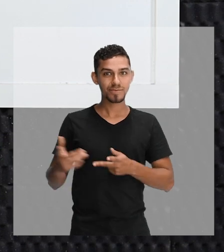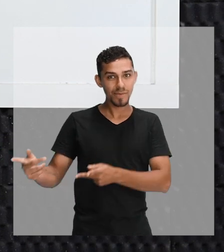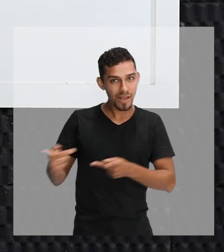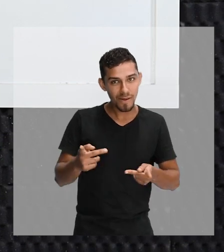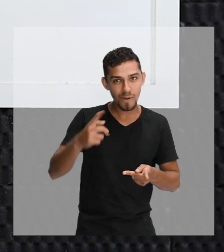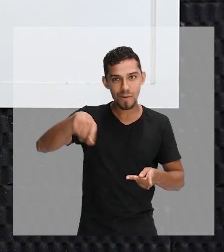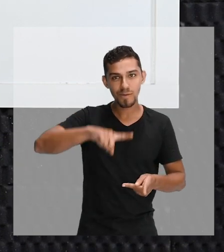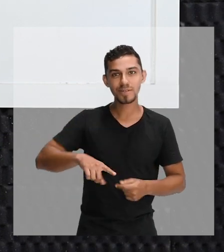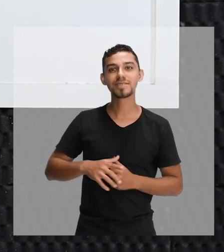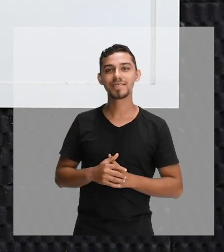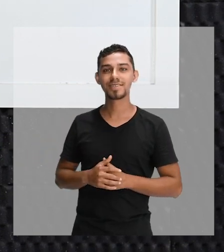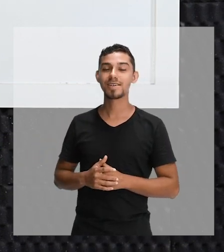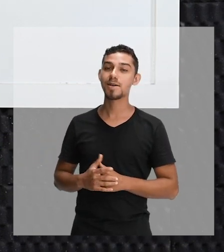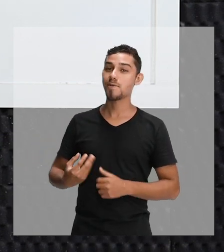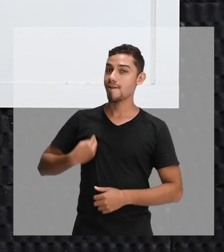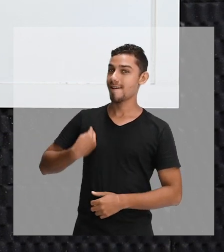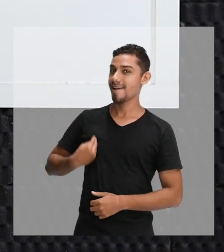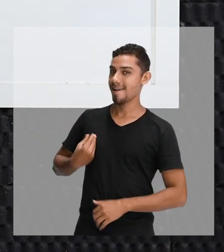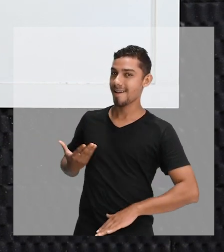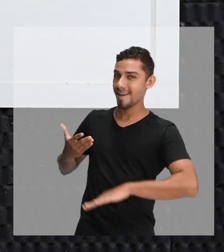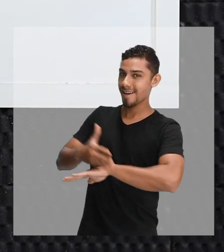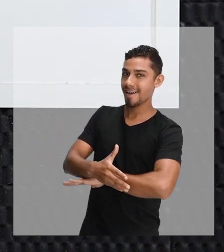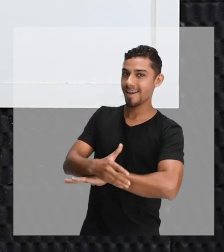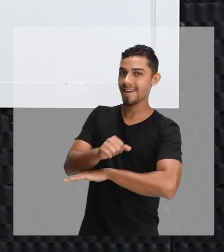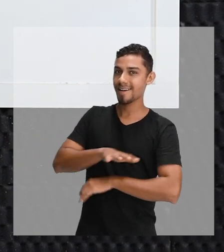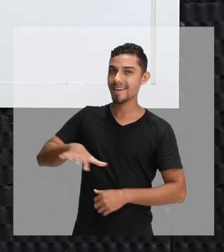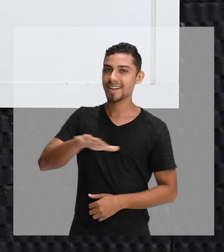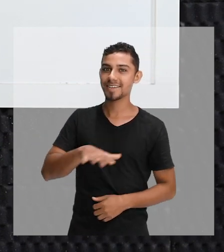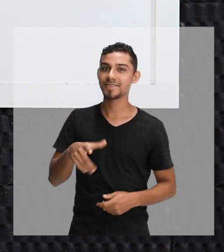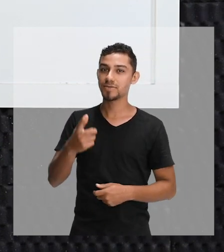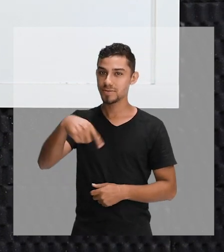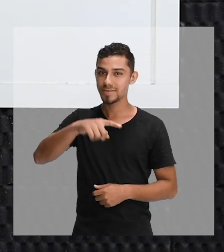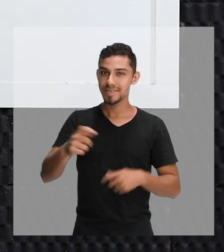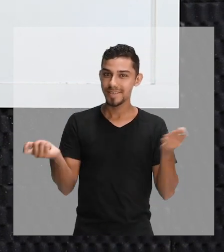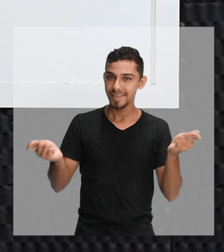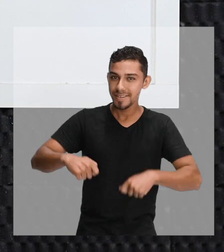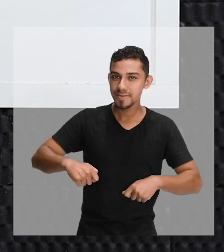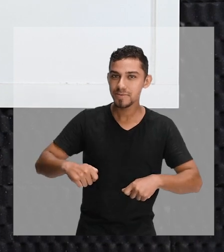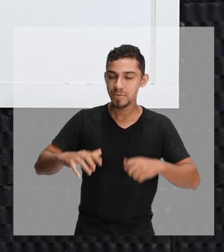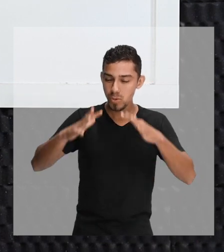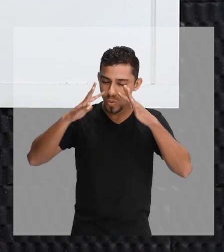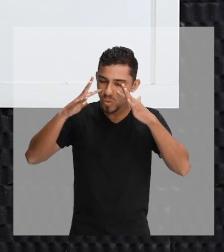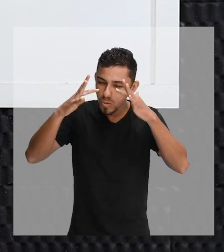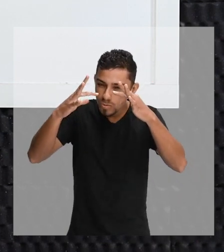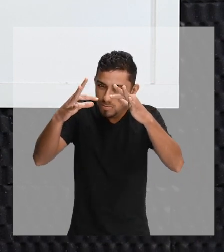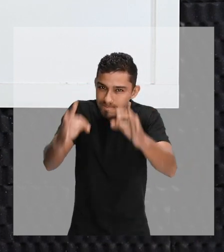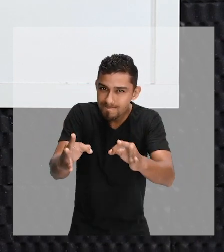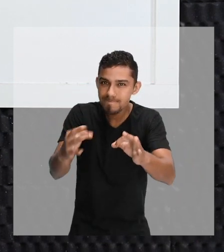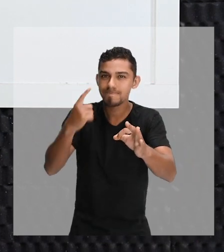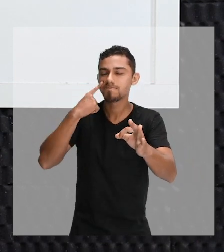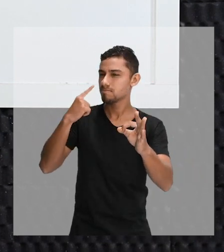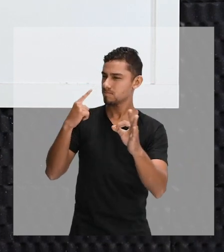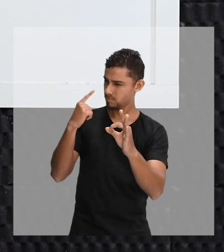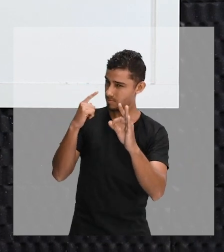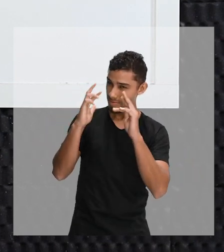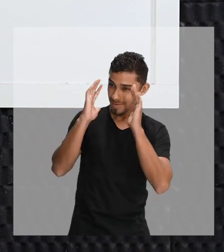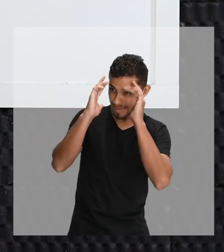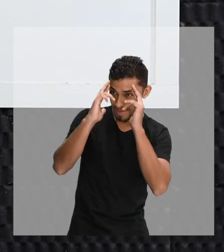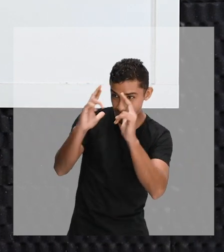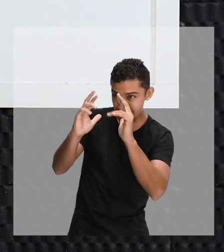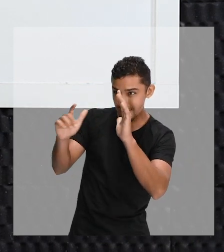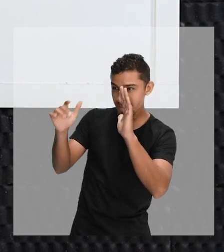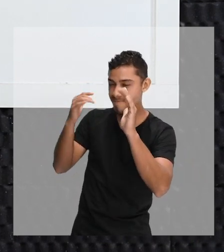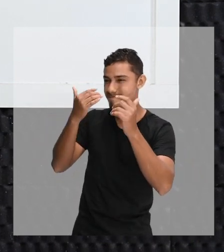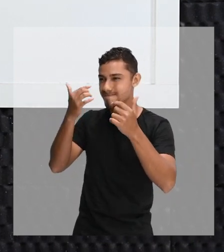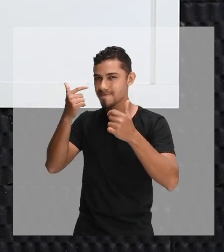vocês, porque essa é a participação de vocês. Vocês precisam ali manter a concentração, manter retamente ali